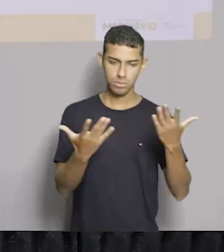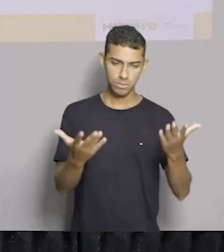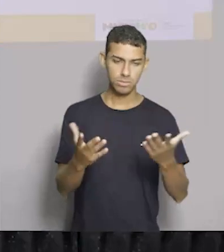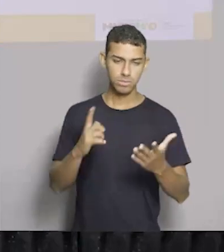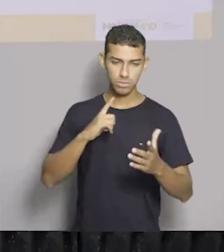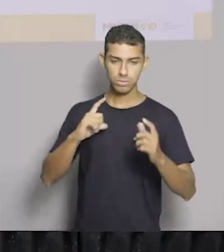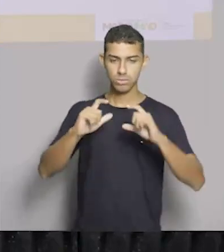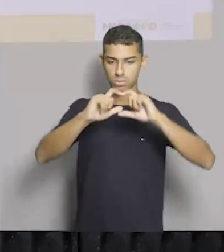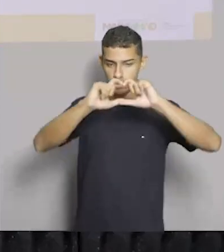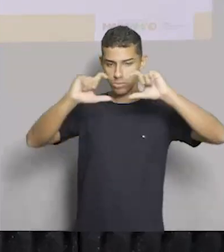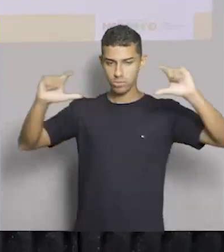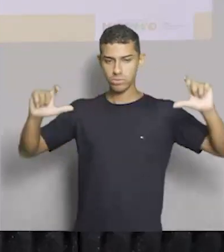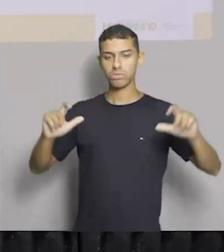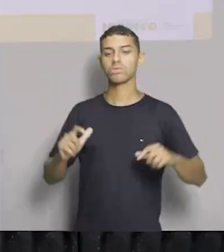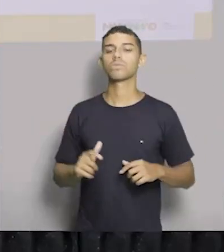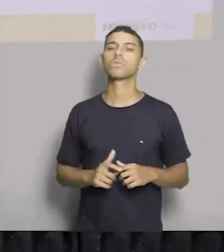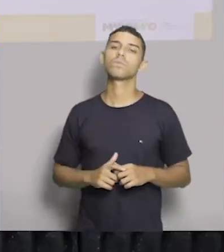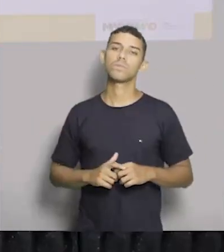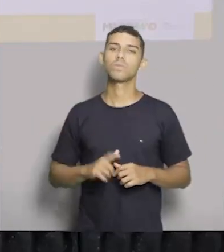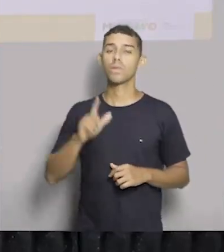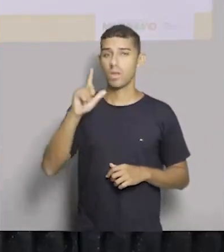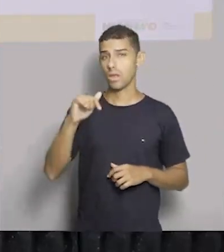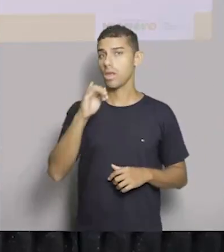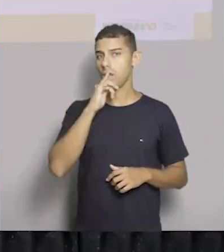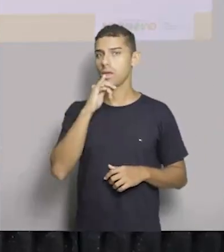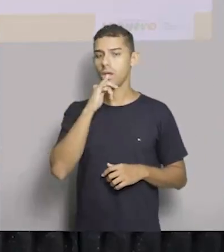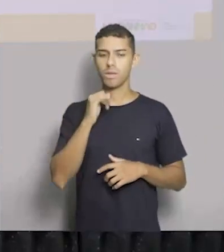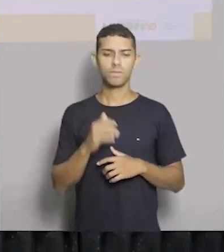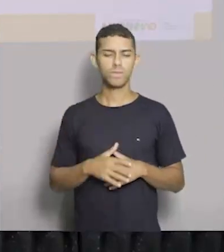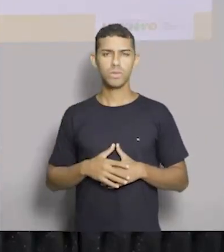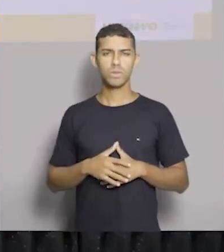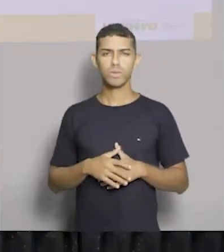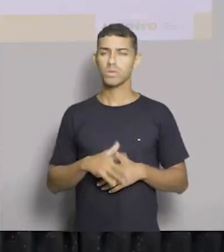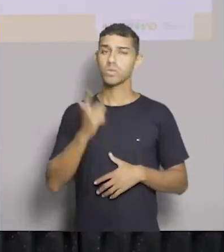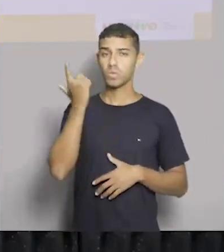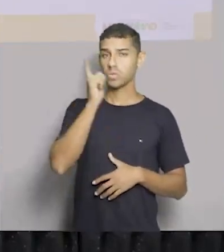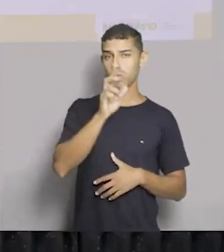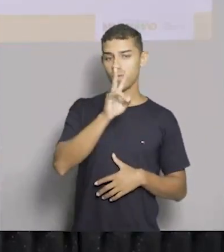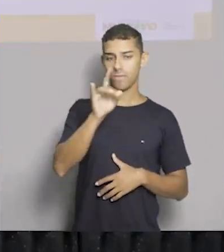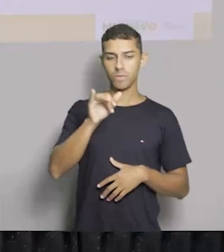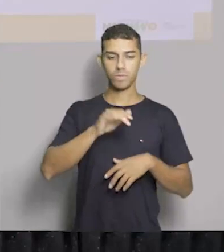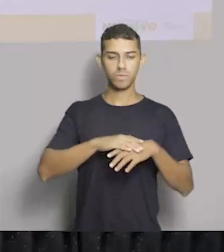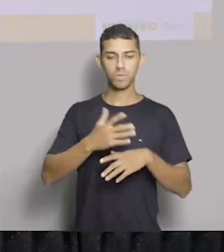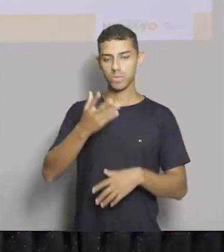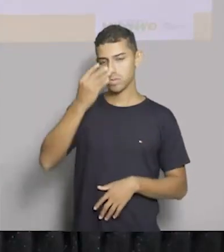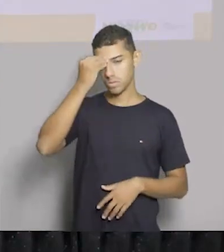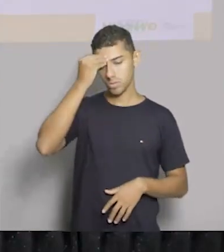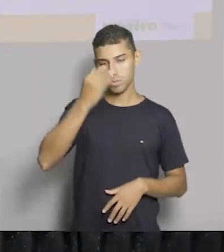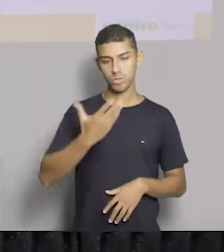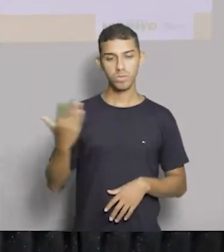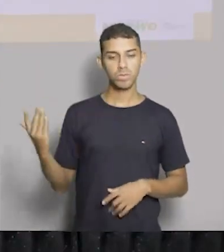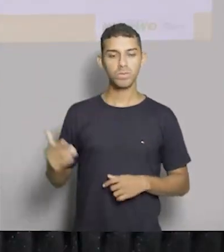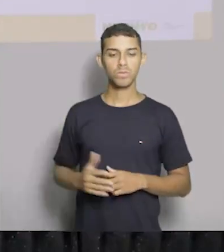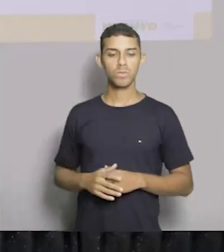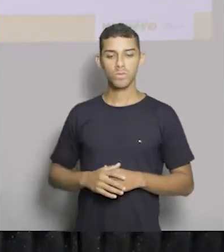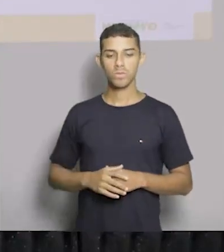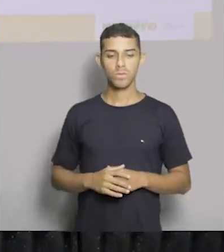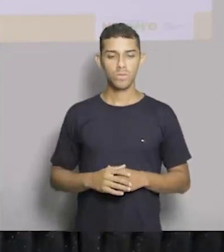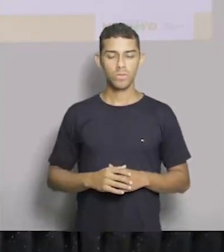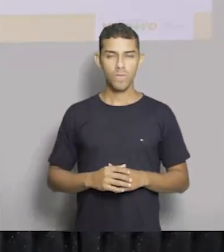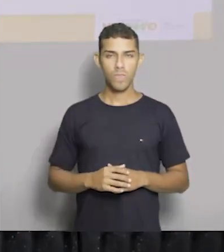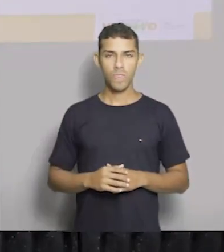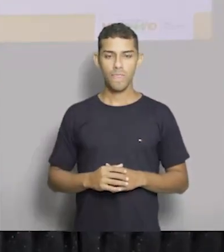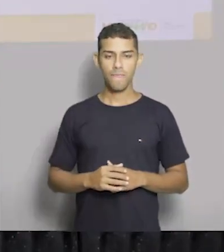título. Tá? O título é um elemento tipográfico que te ajuda na interpretação. Olha o que o título está dizendo. A